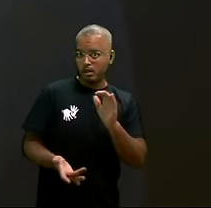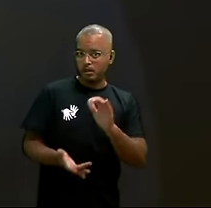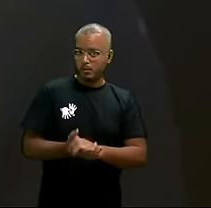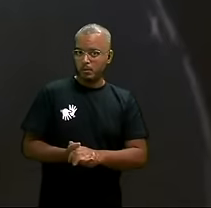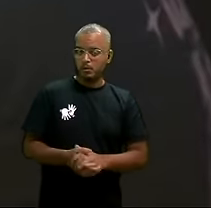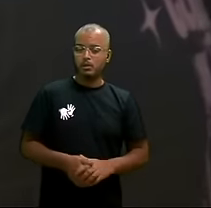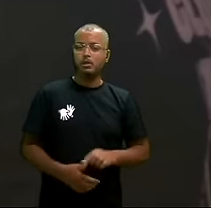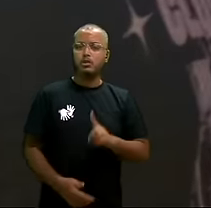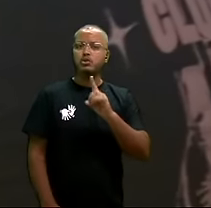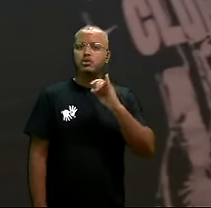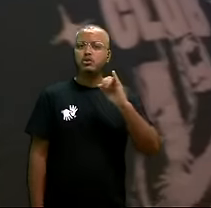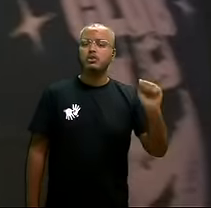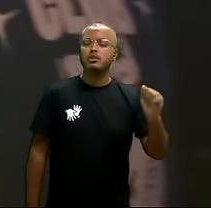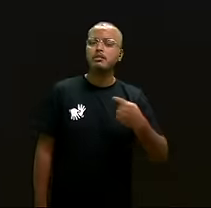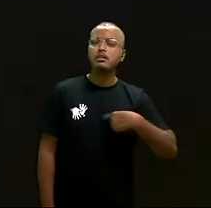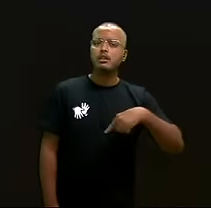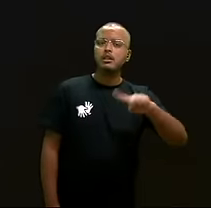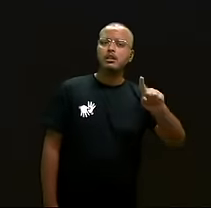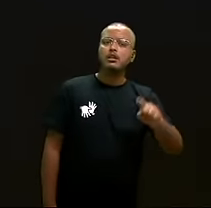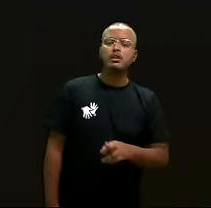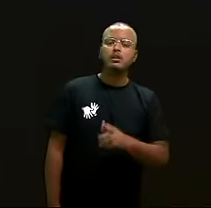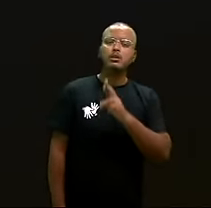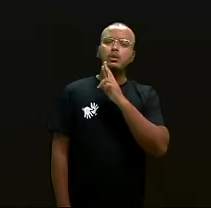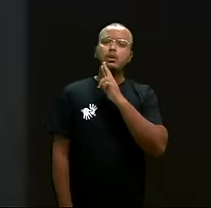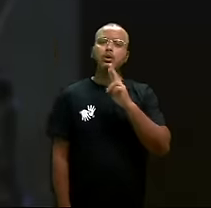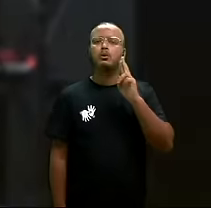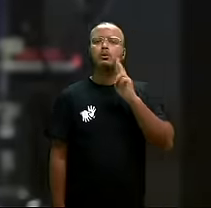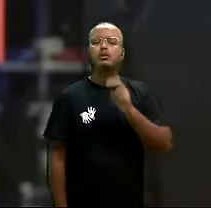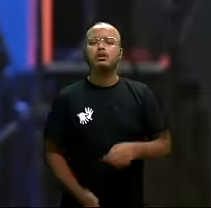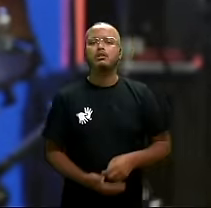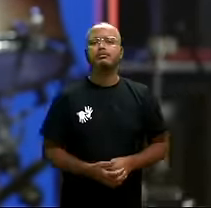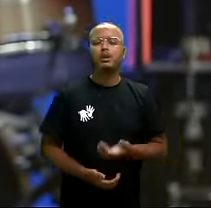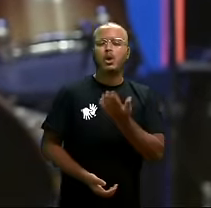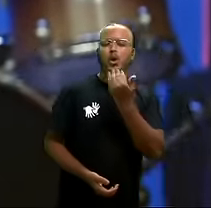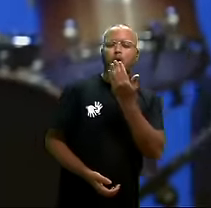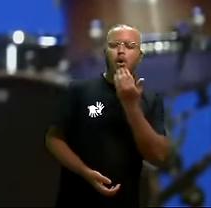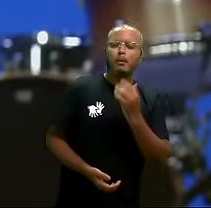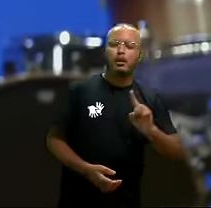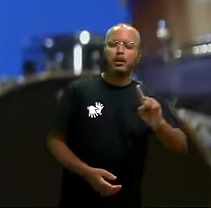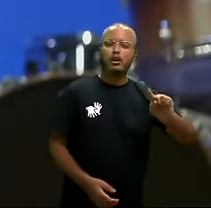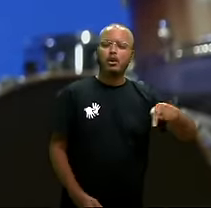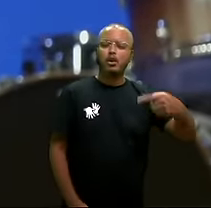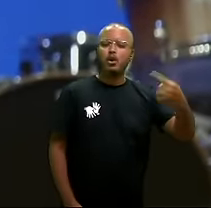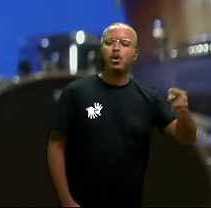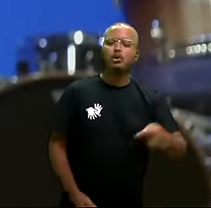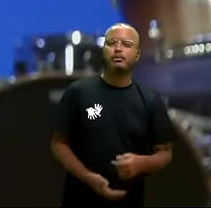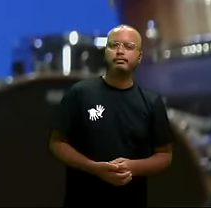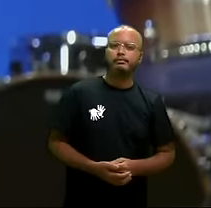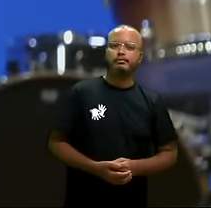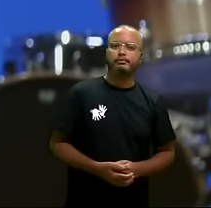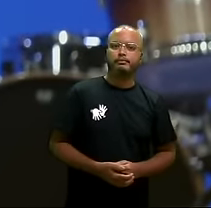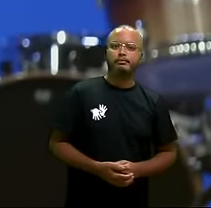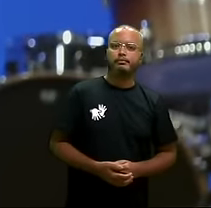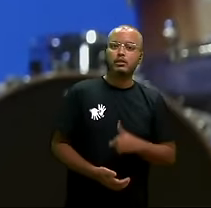Que dia você vai levar? Um dia você vai ver, mulher. Eu ainda vou te levar num hotel, fazenda. Leva agora.